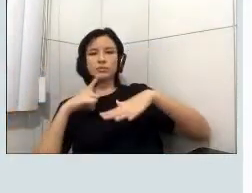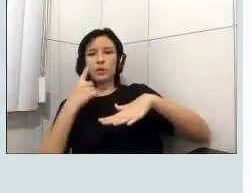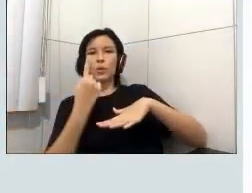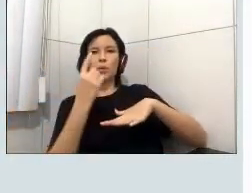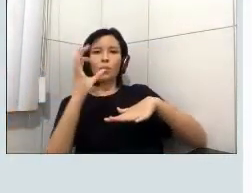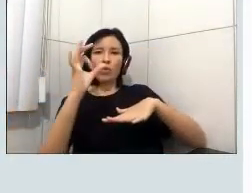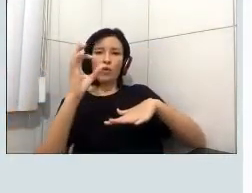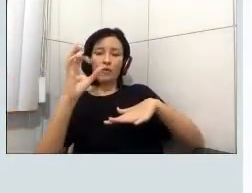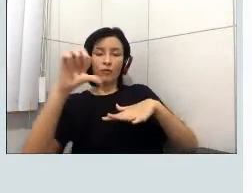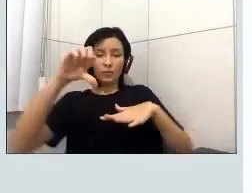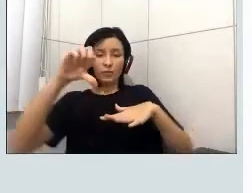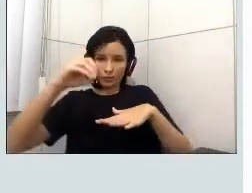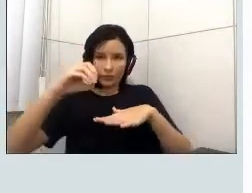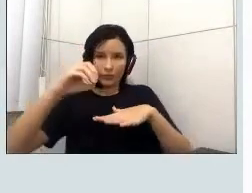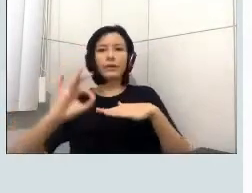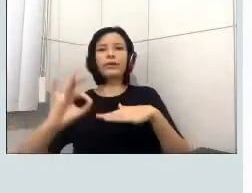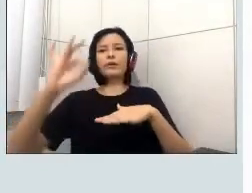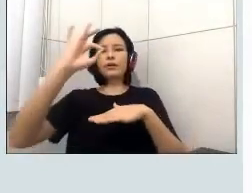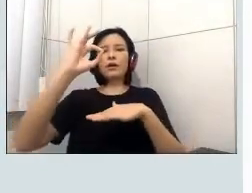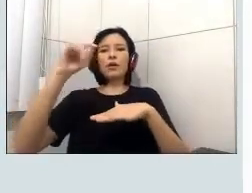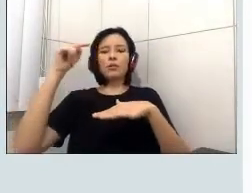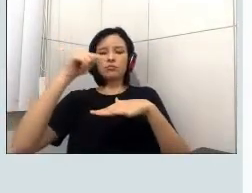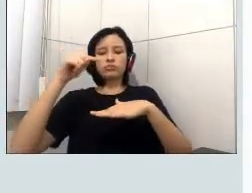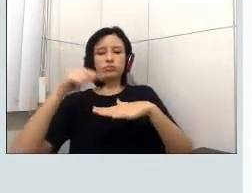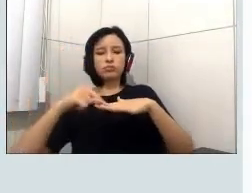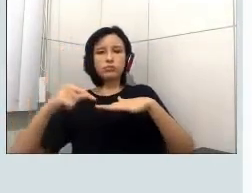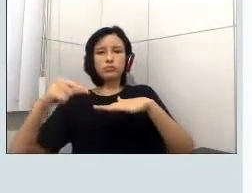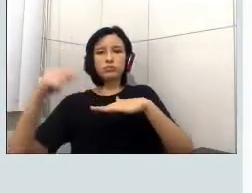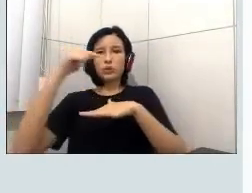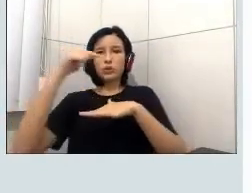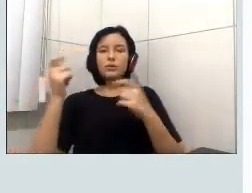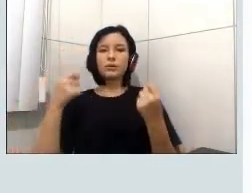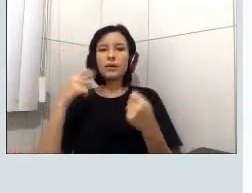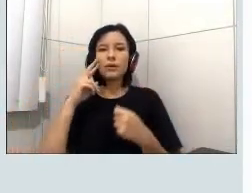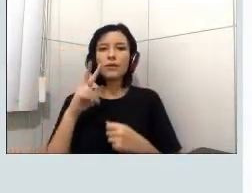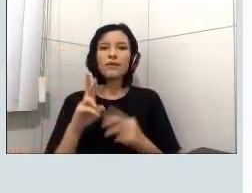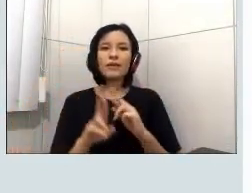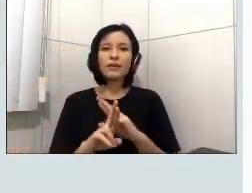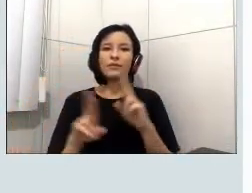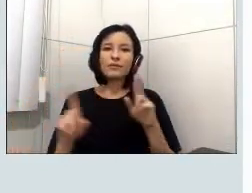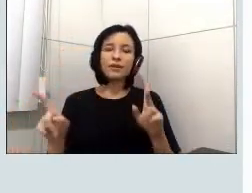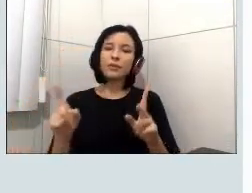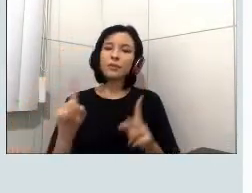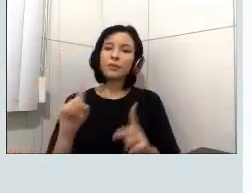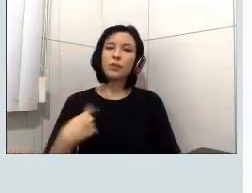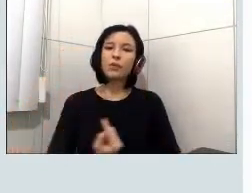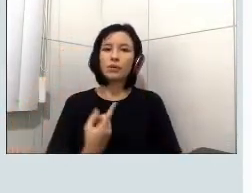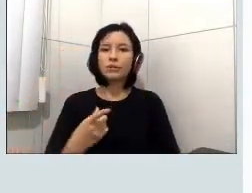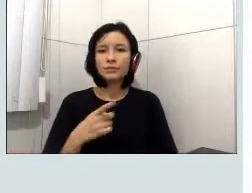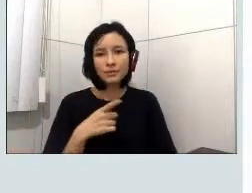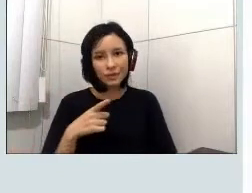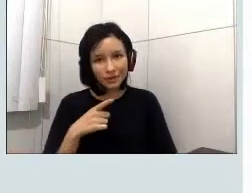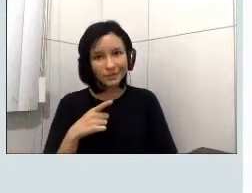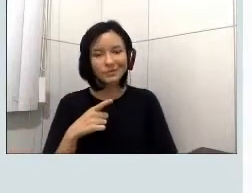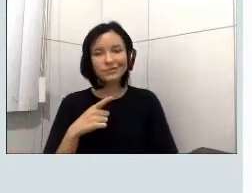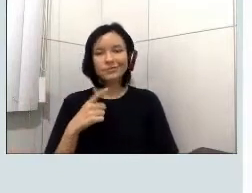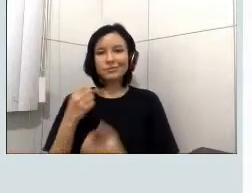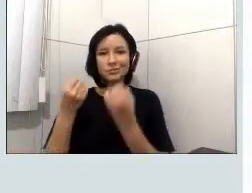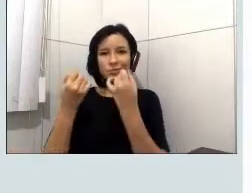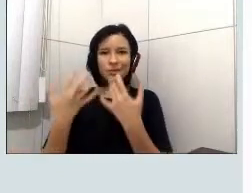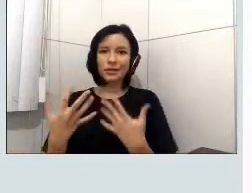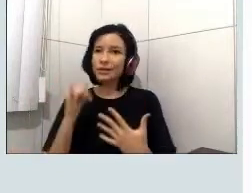graus. Então, só que a condição aí já é diferente, porque nós estamos falando entre dois